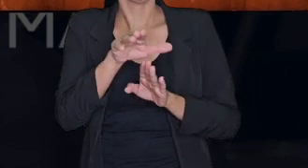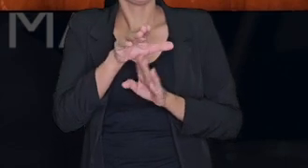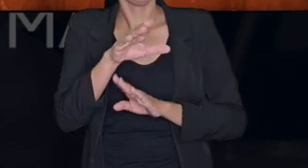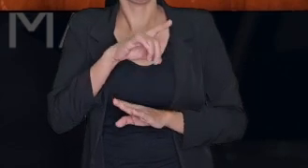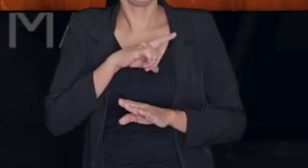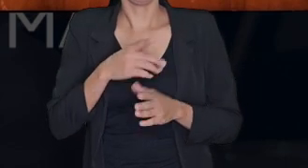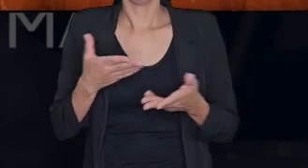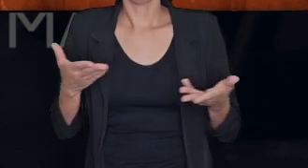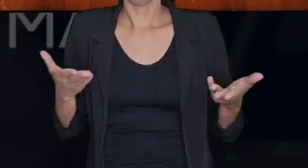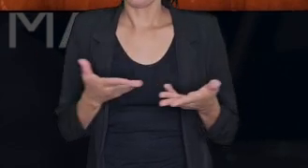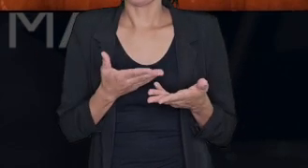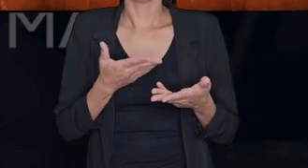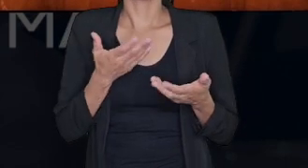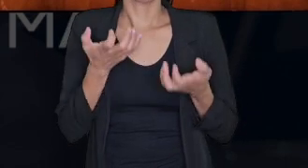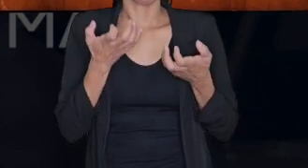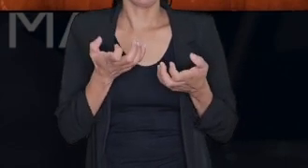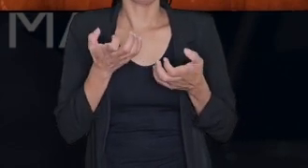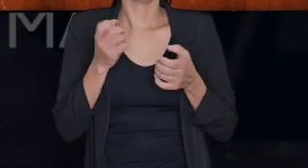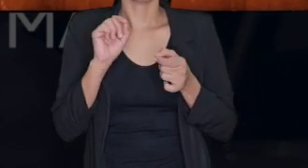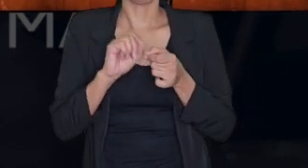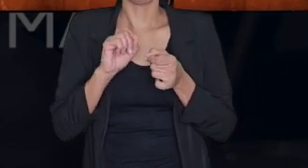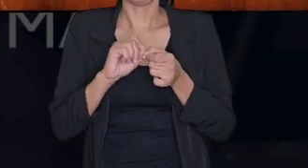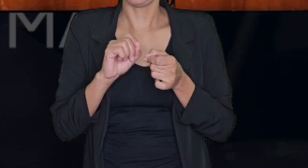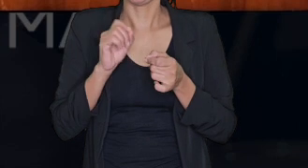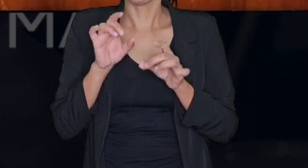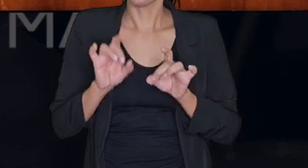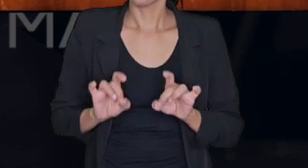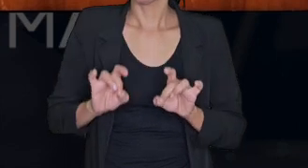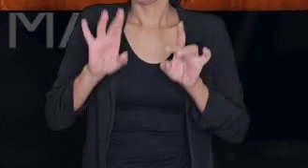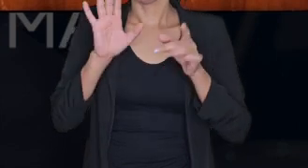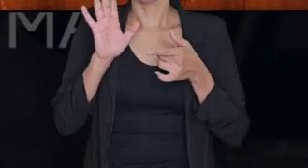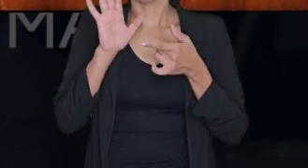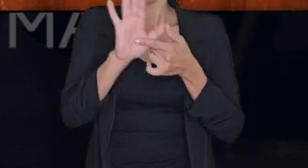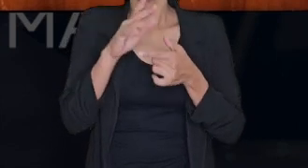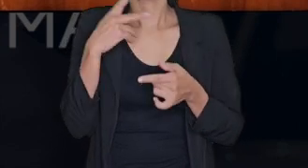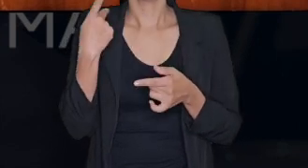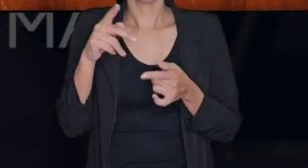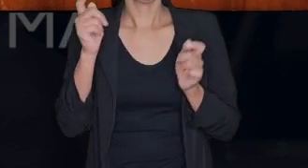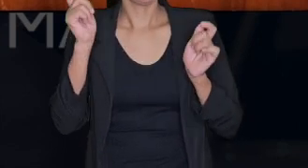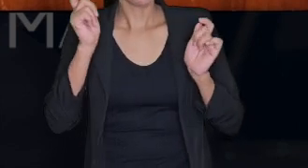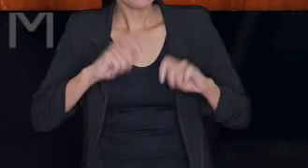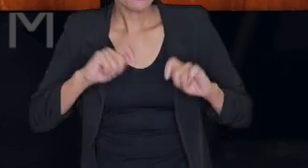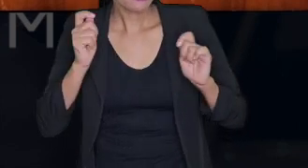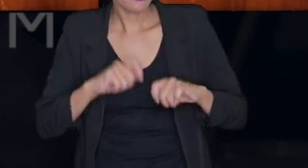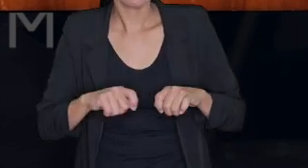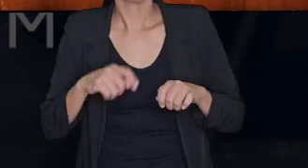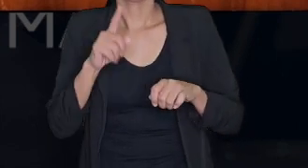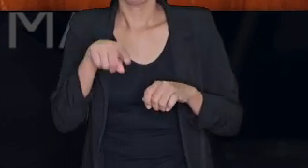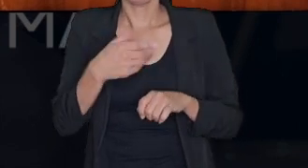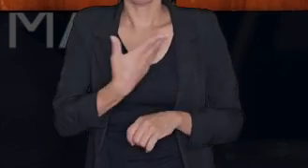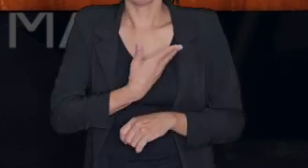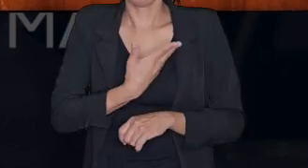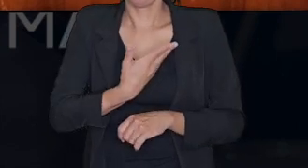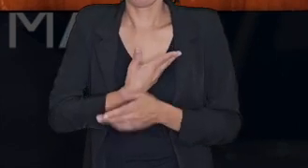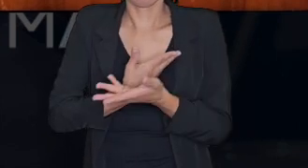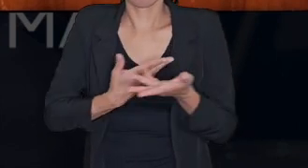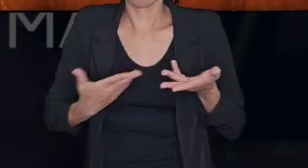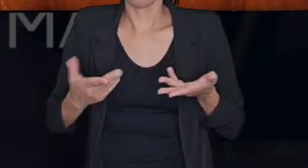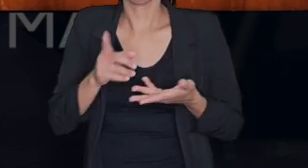está também na instrução normativa e agora eu gostaria só de fazer um destaque para